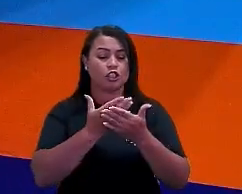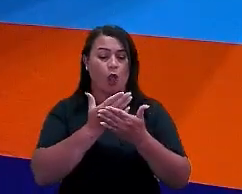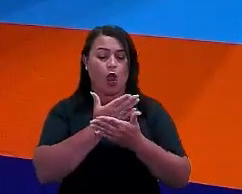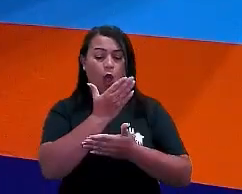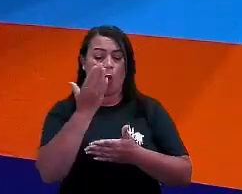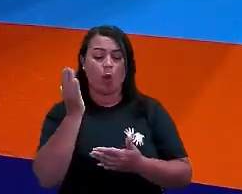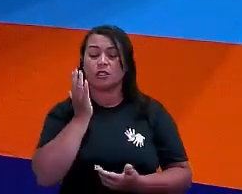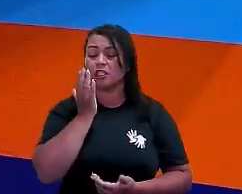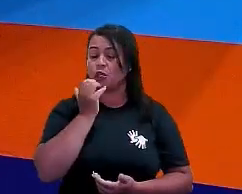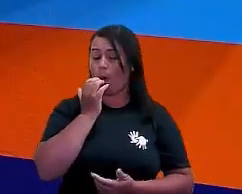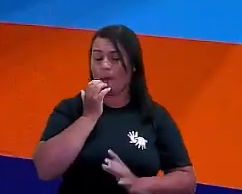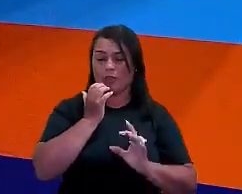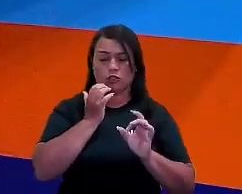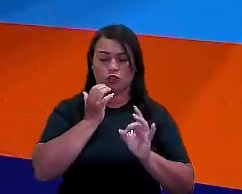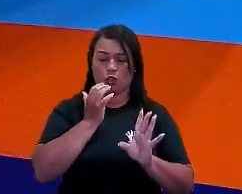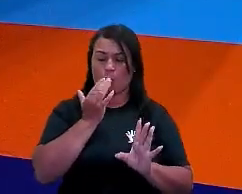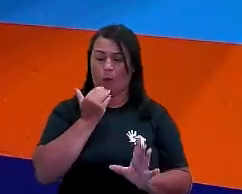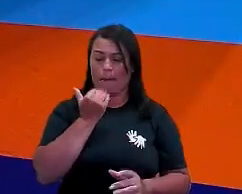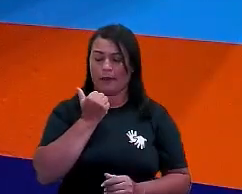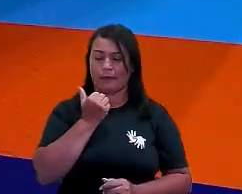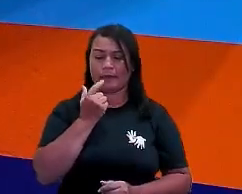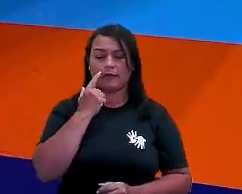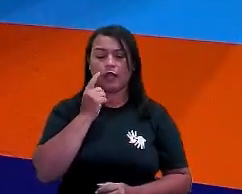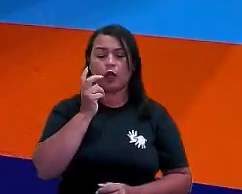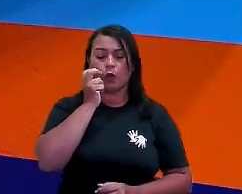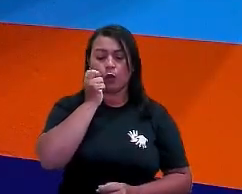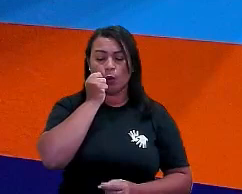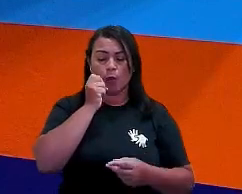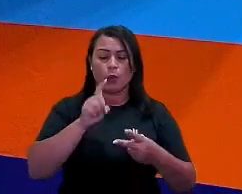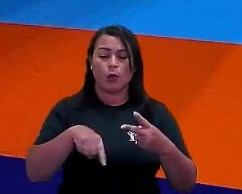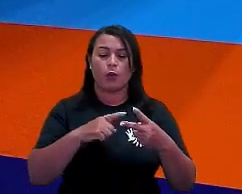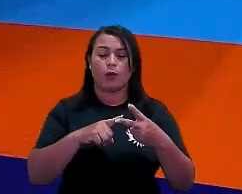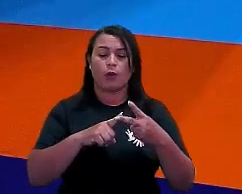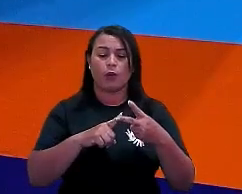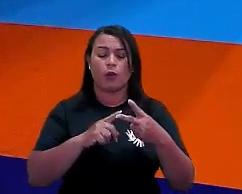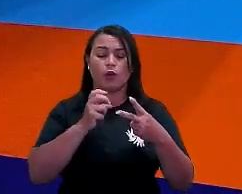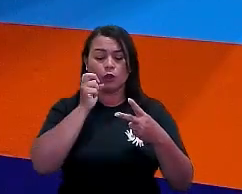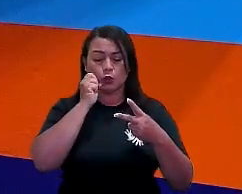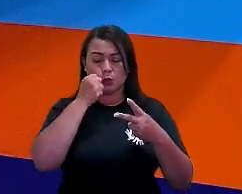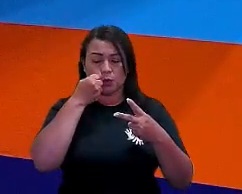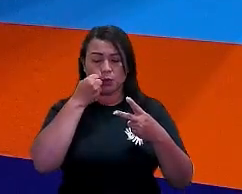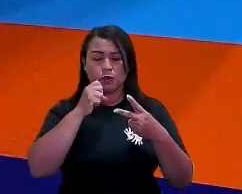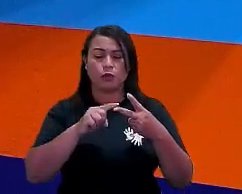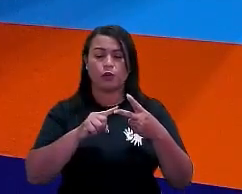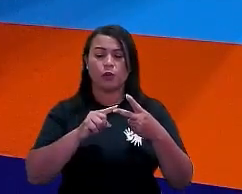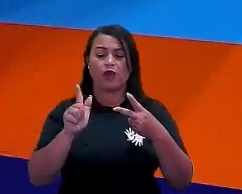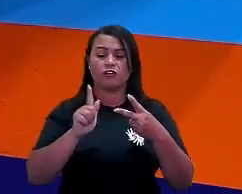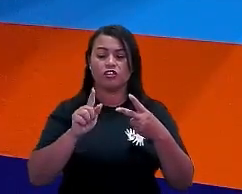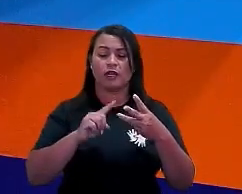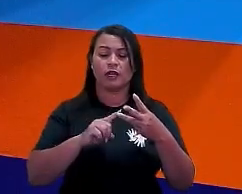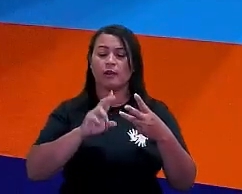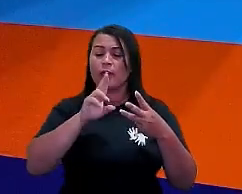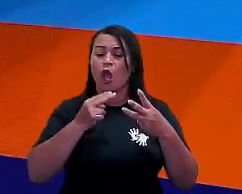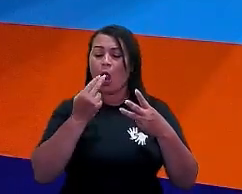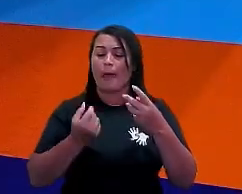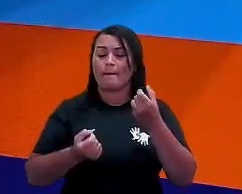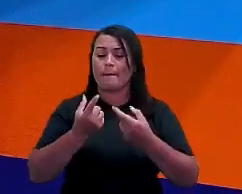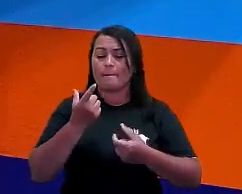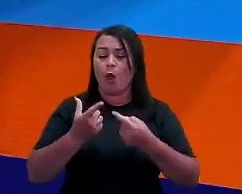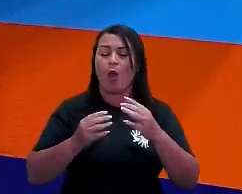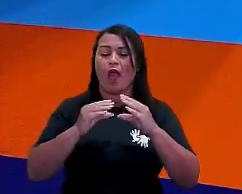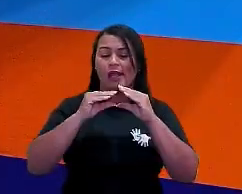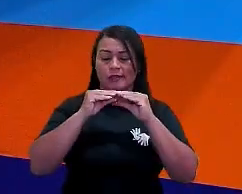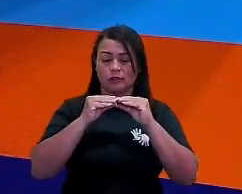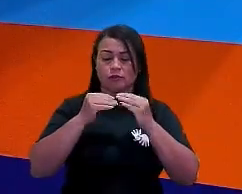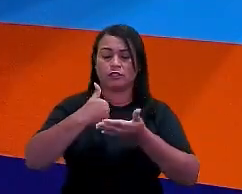alimentícios. E aí eu vou ter suco, refrigerante, picolé, pipoca, sanduíche e